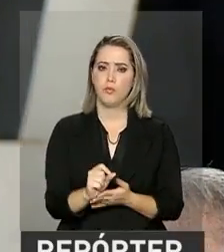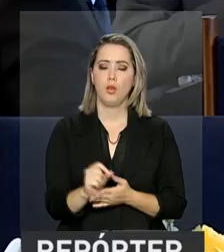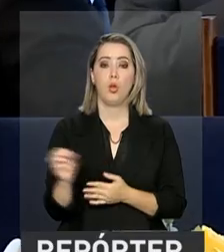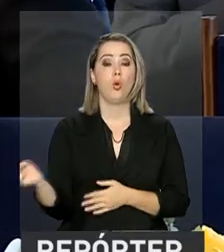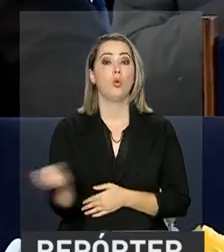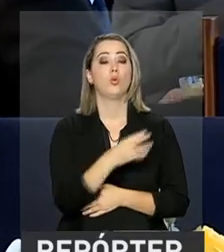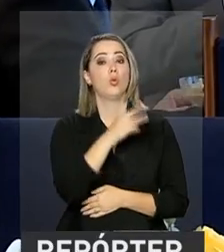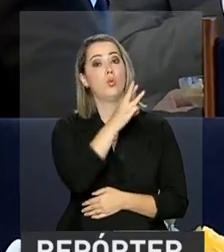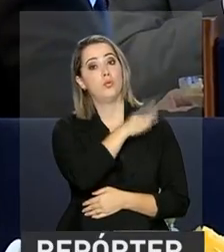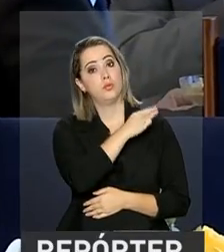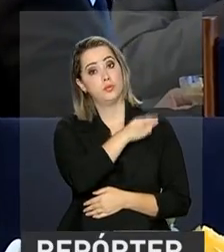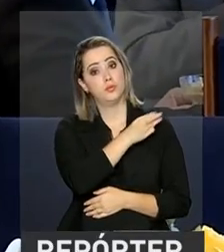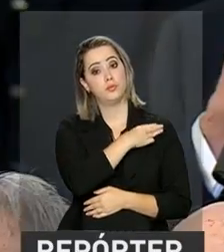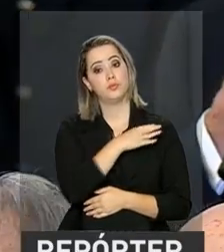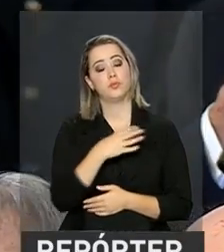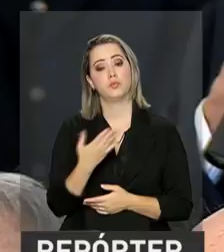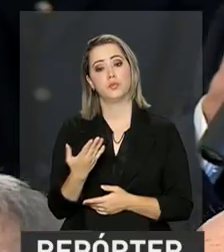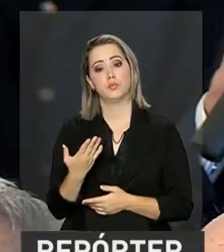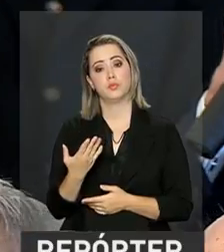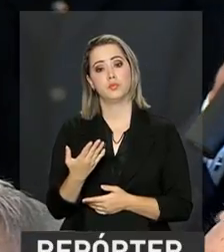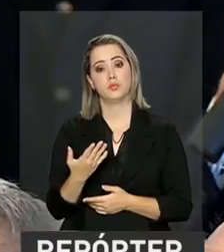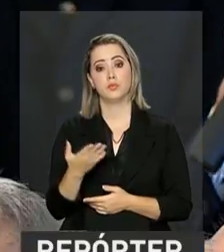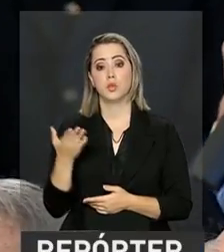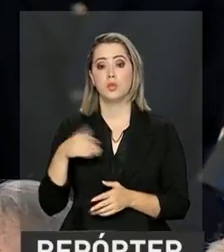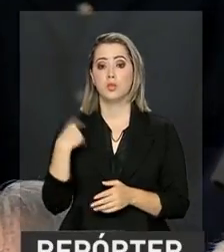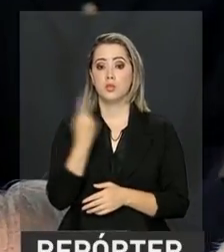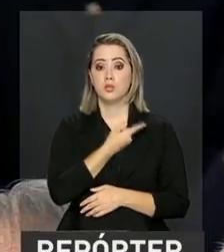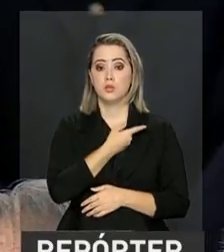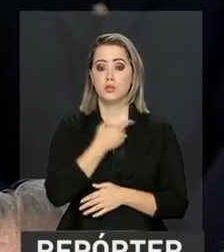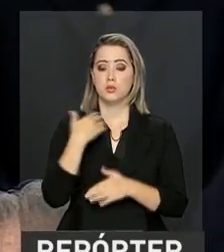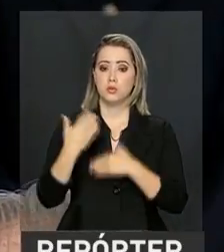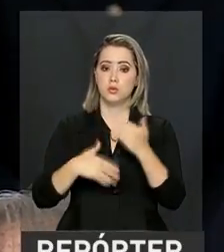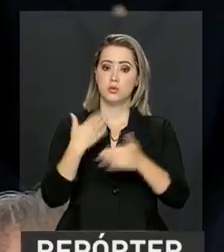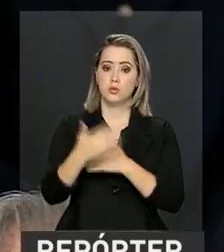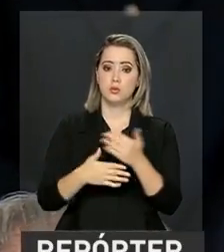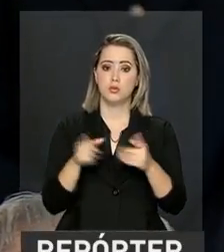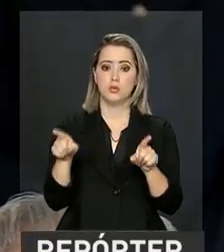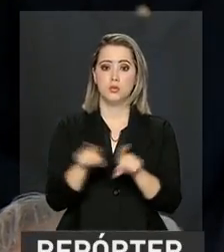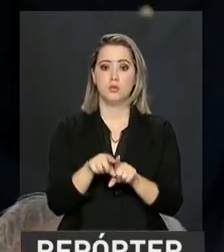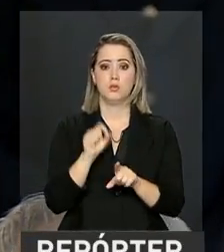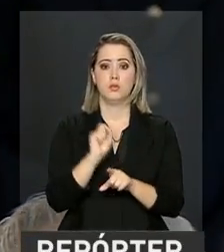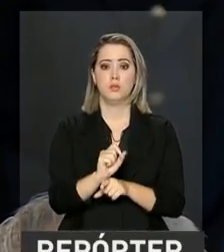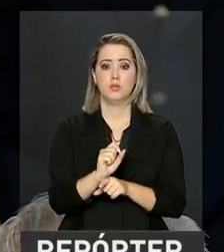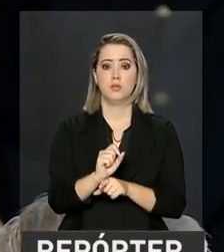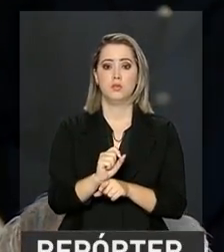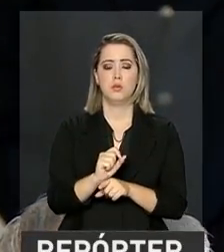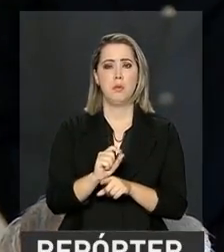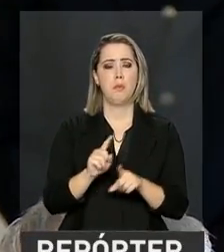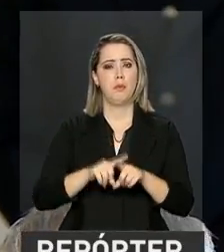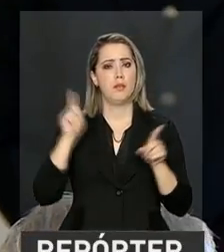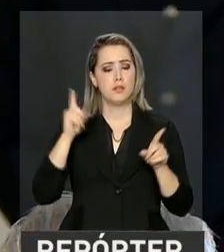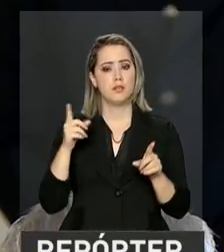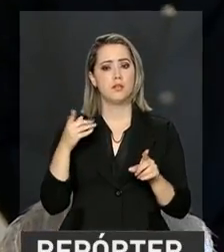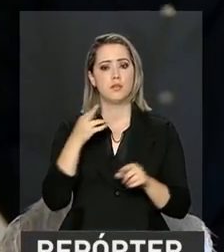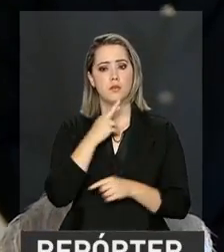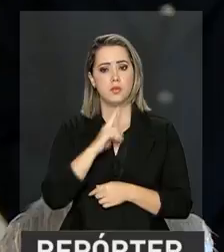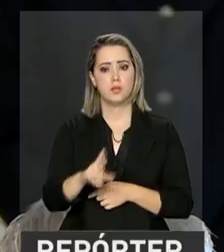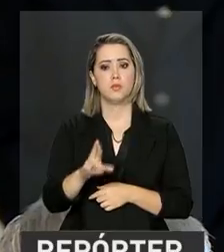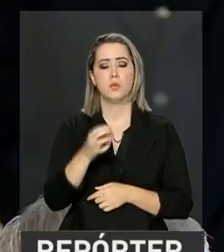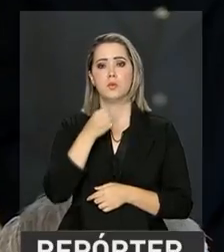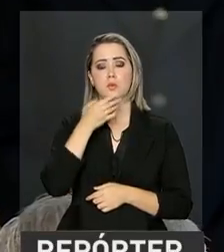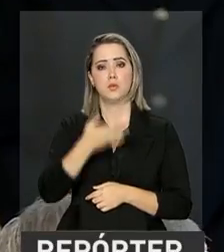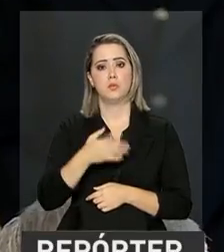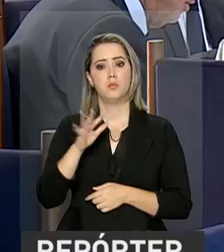médio fizeram a reforma trabalhista e agora estamos caminhando mas que vão produzir efeitos muito benéficos